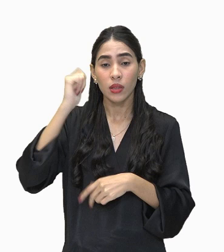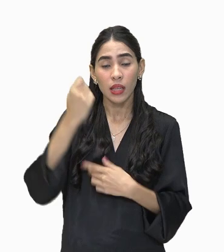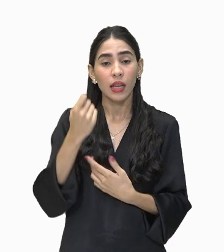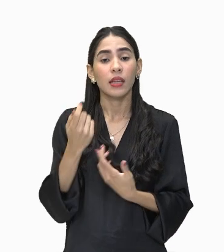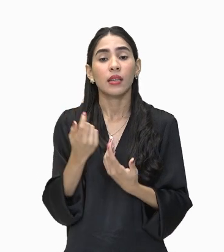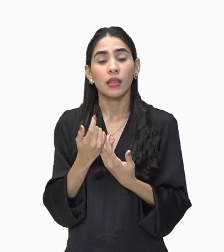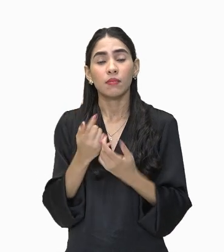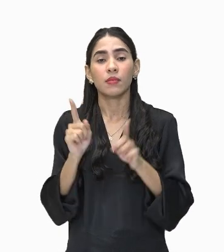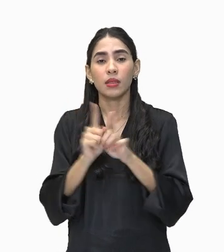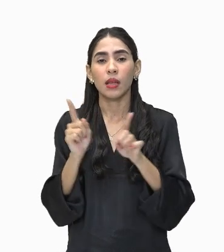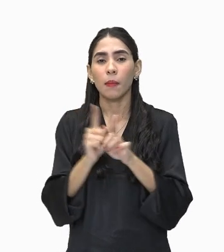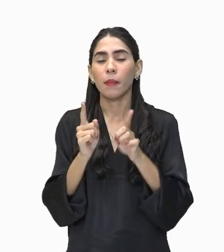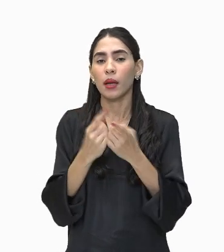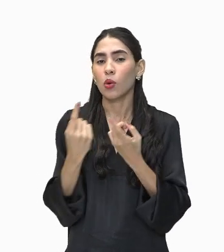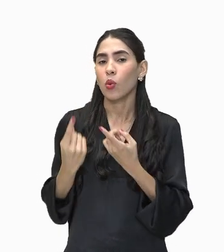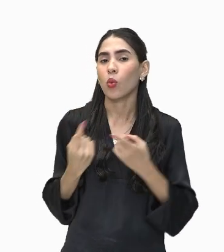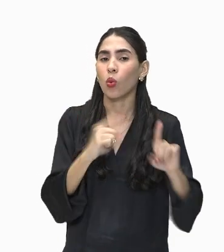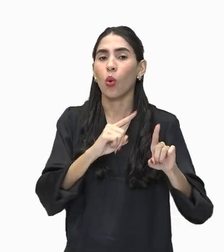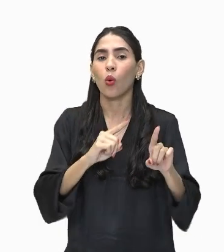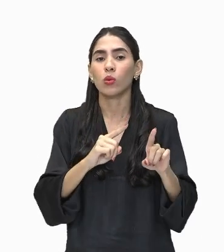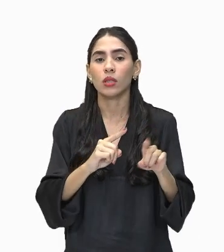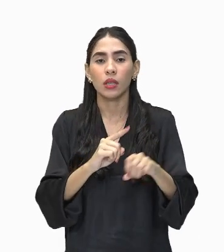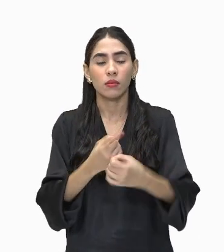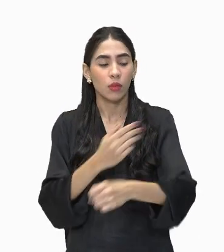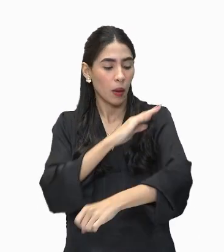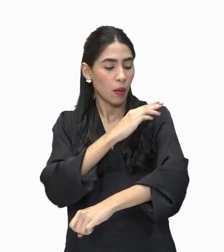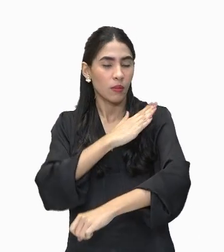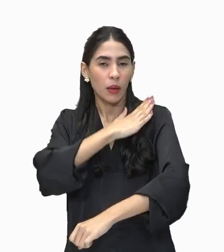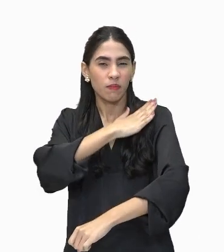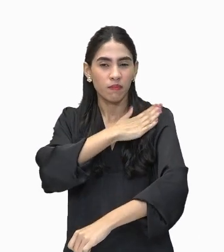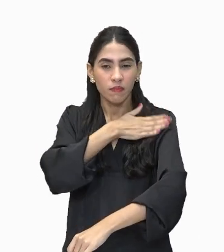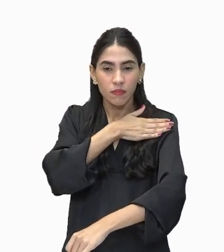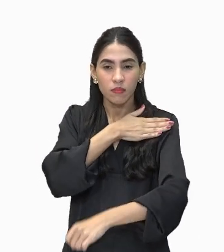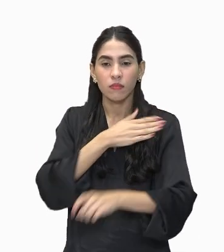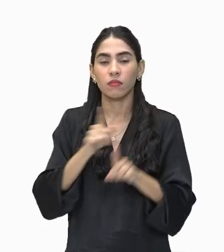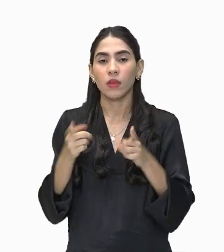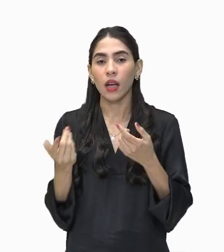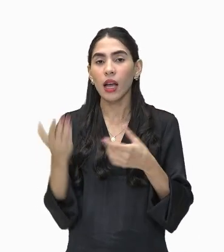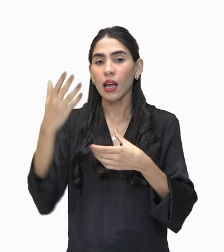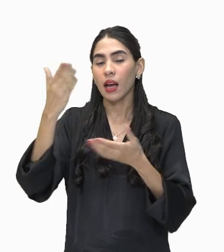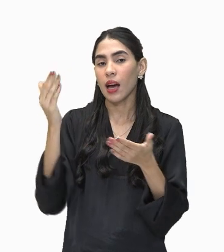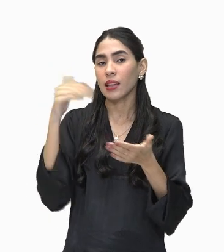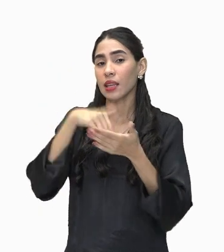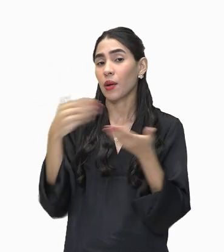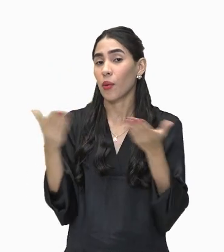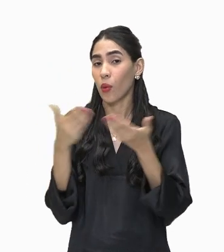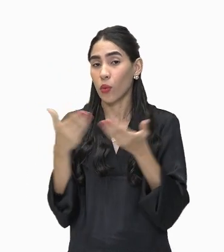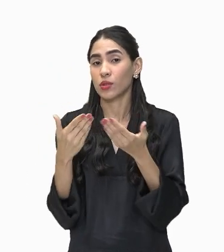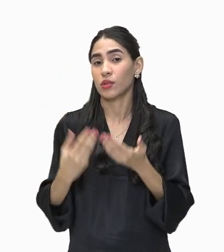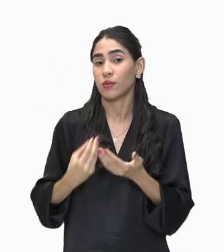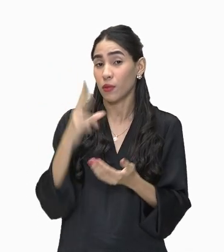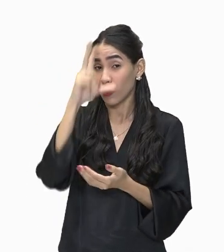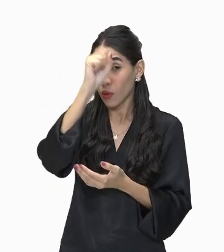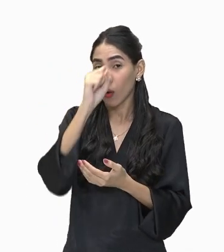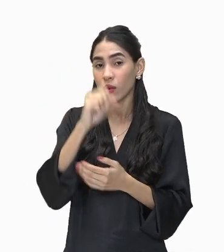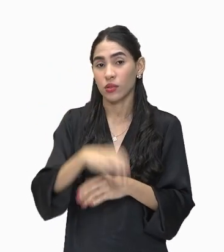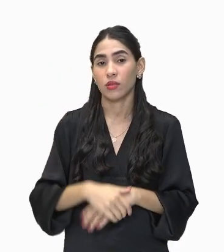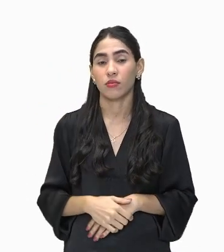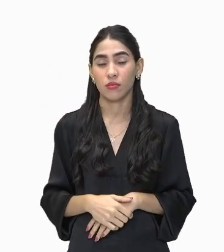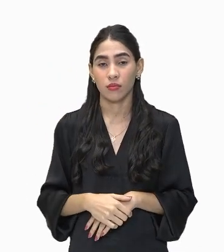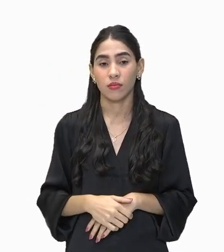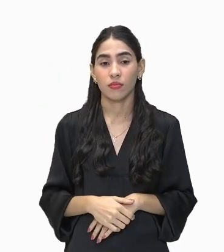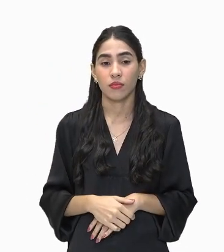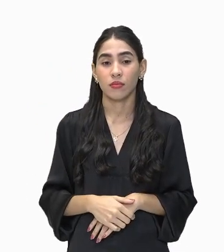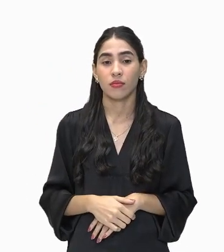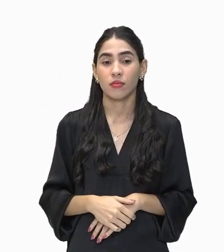o racismo que está enraizado até hoje na nossa sociedade, que é chamado de racismo estrutural.